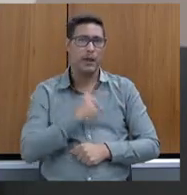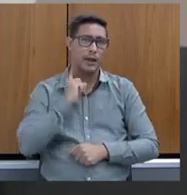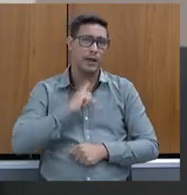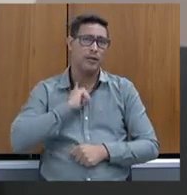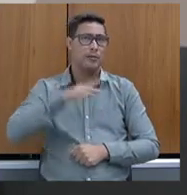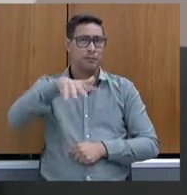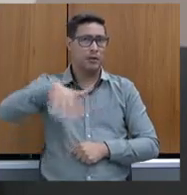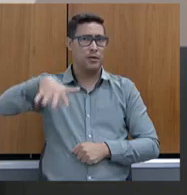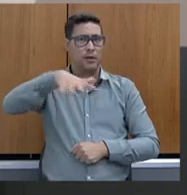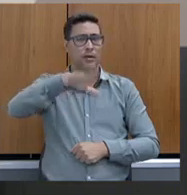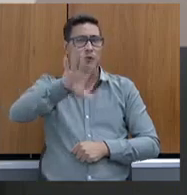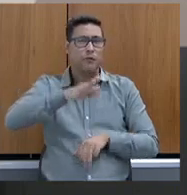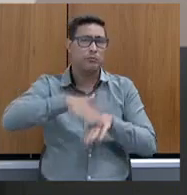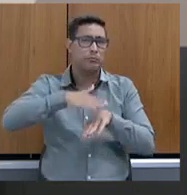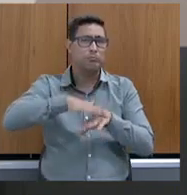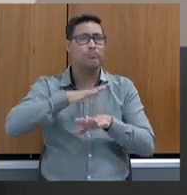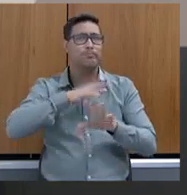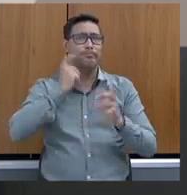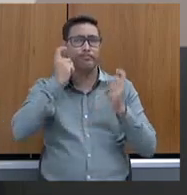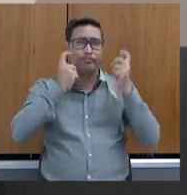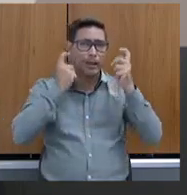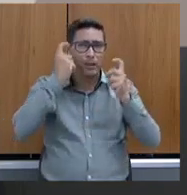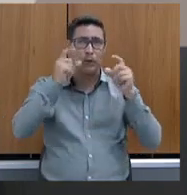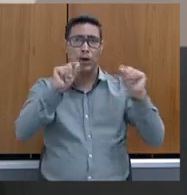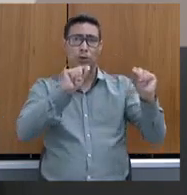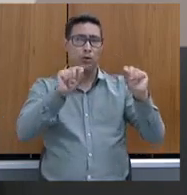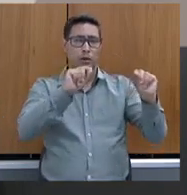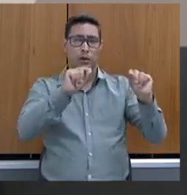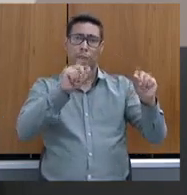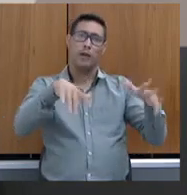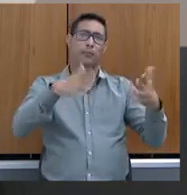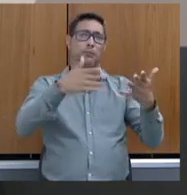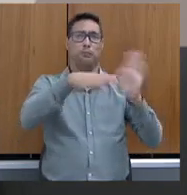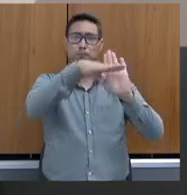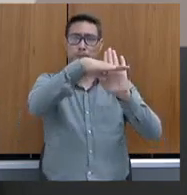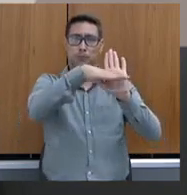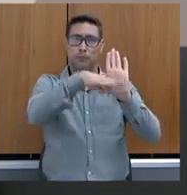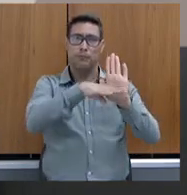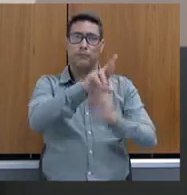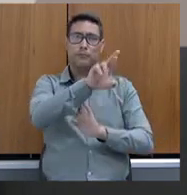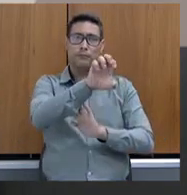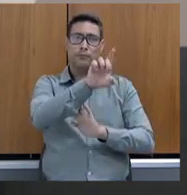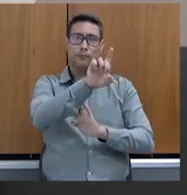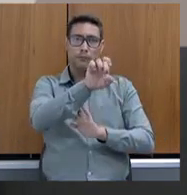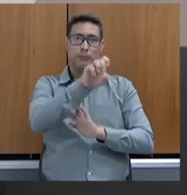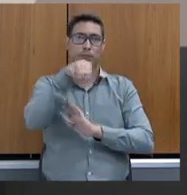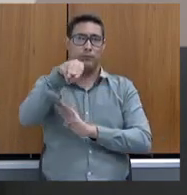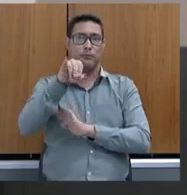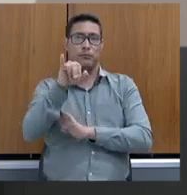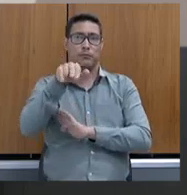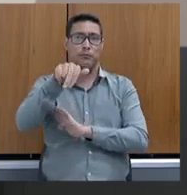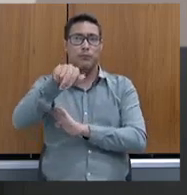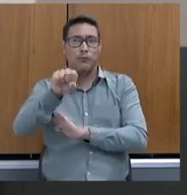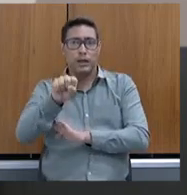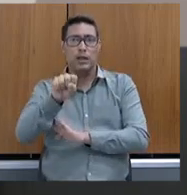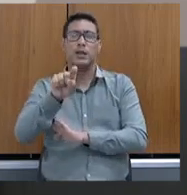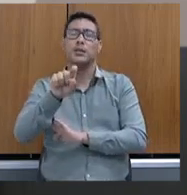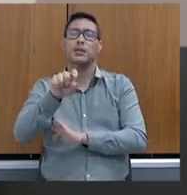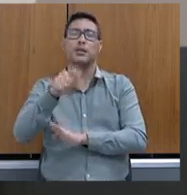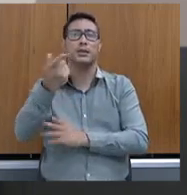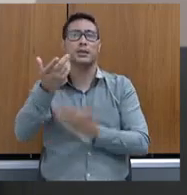preocupado que a programação da Rede Minas é não esteja falando